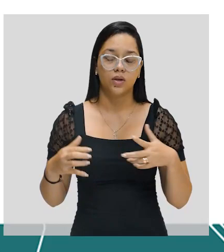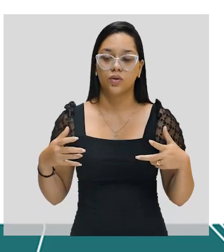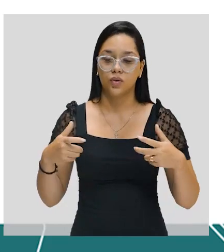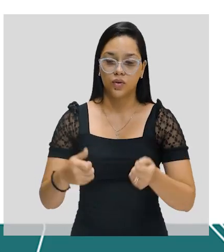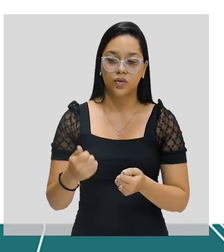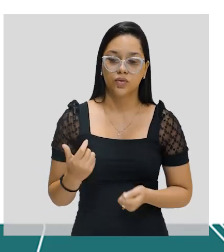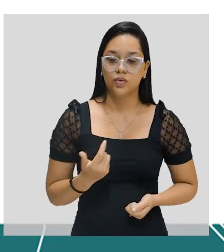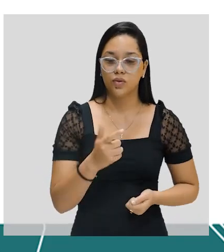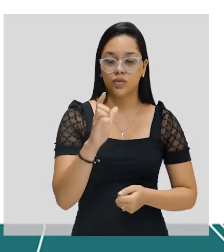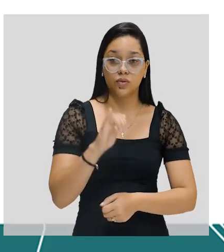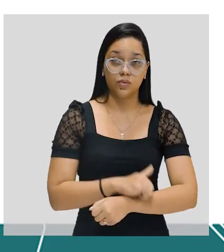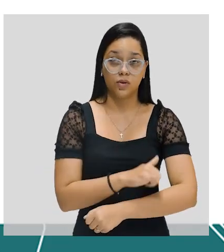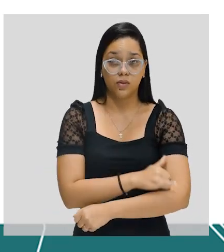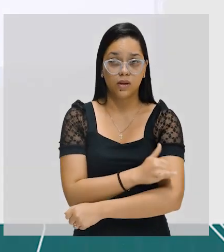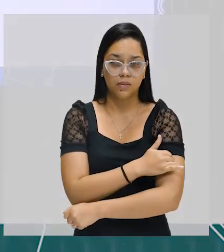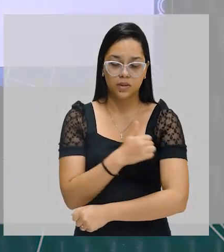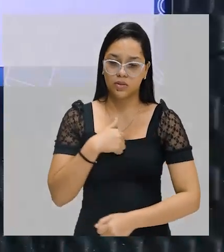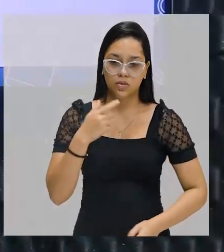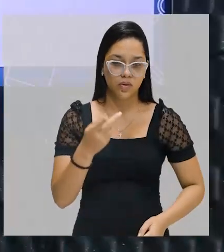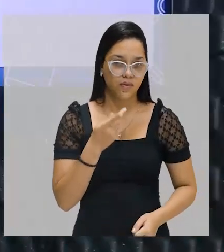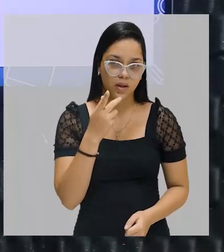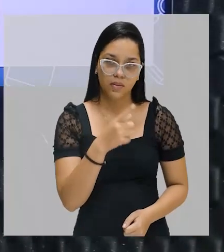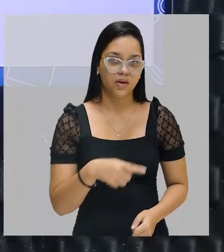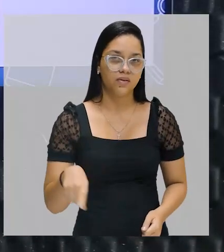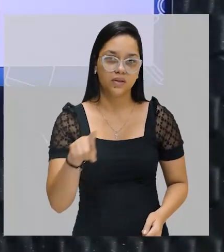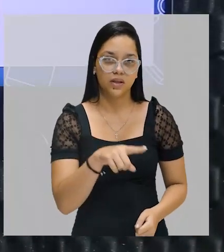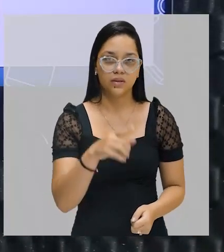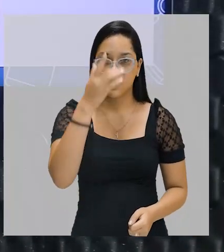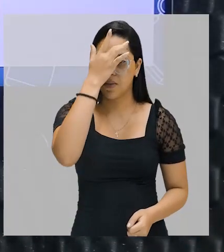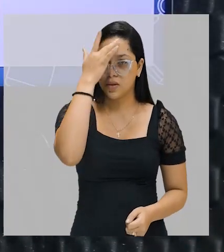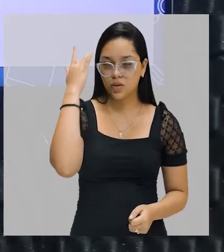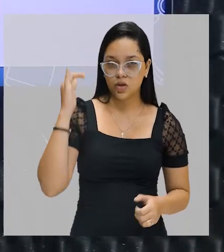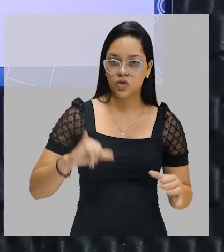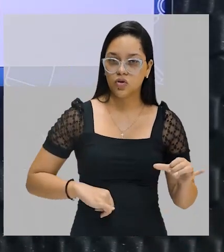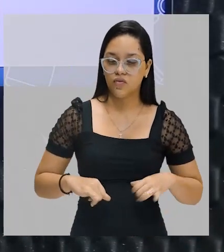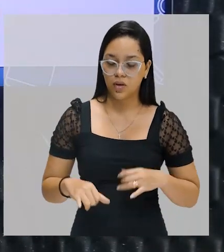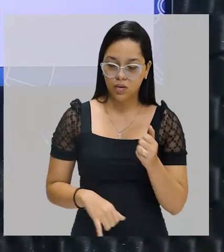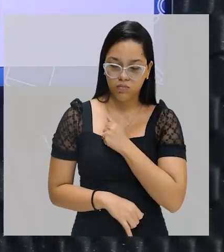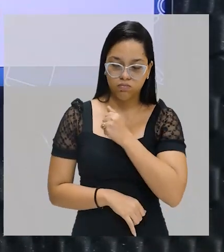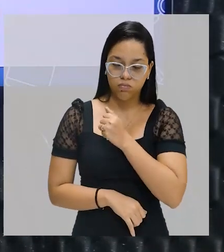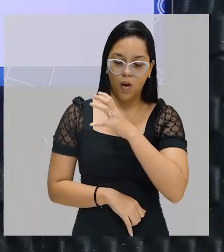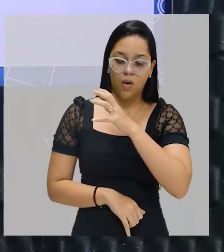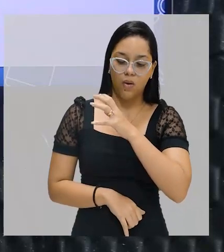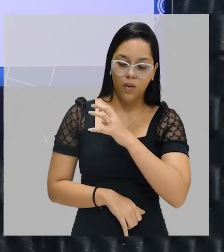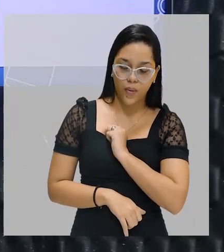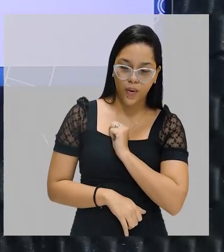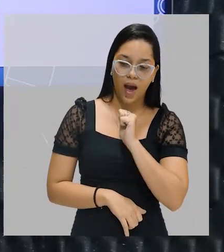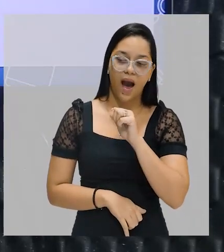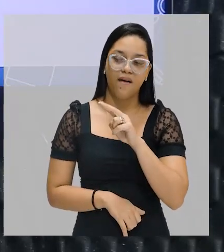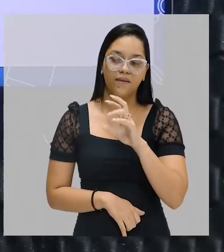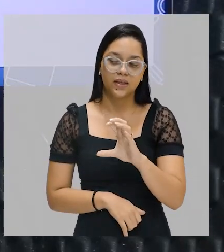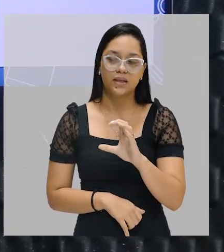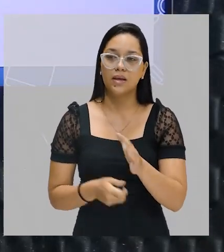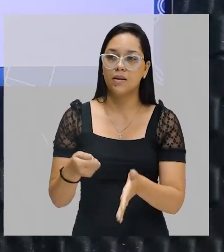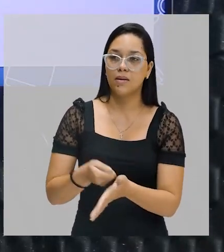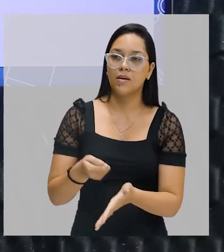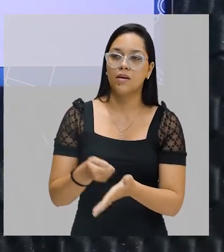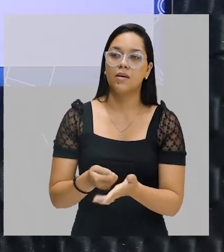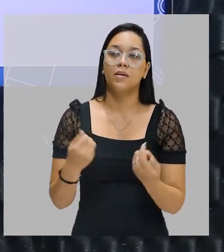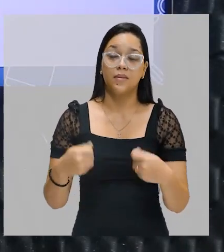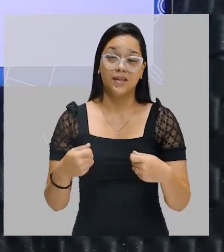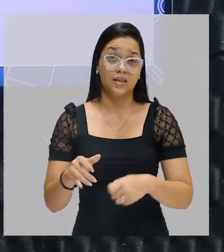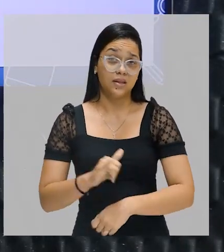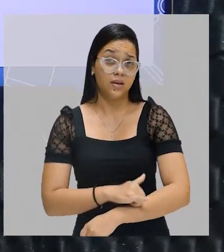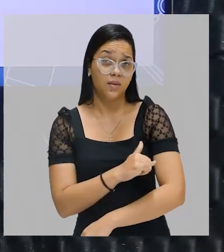esses outros problemas. Eu não estou dizendo aqui para vocês que para uma pessoa sofrer um infarto, um AVC, obrigatoriamente ela deve